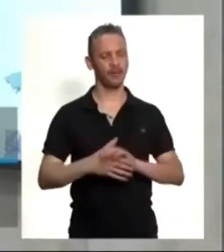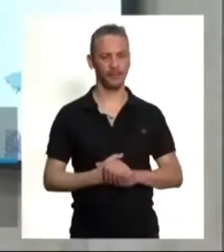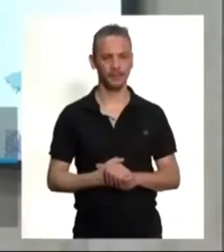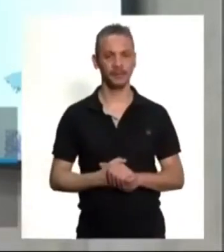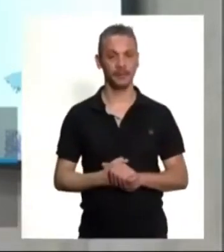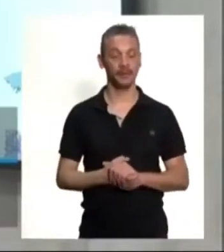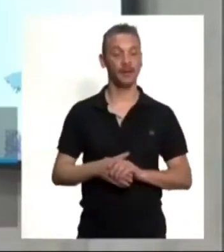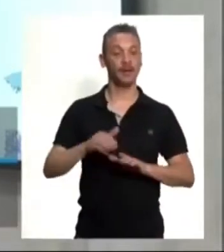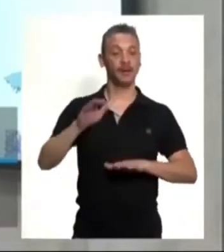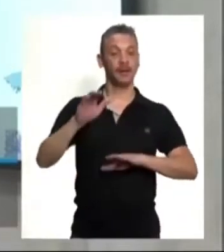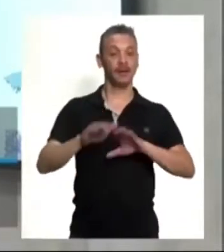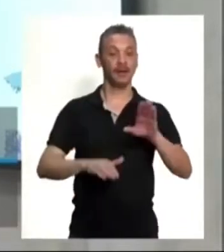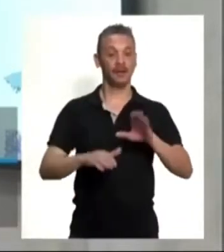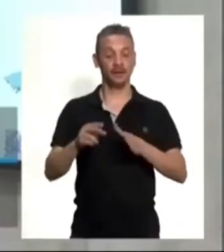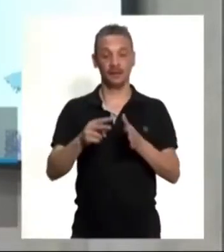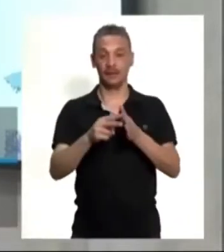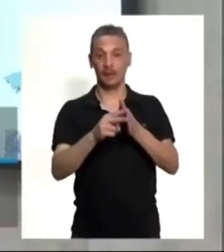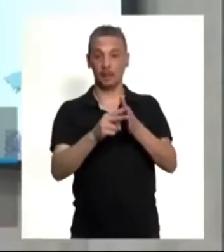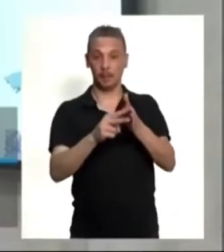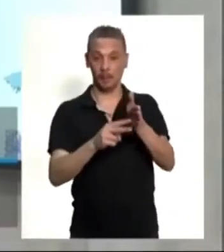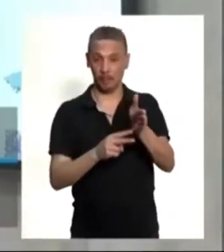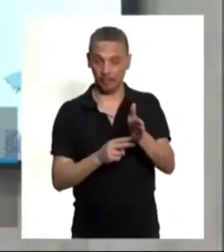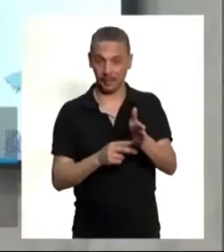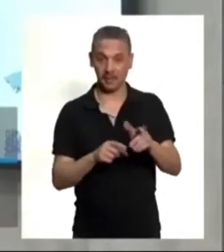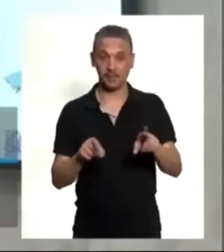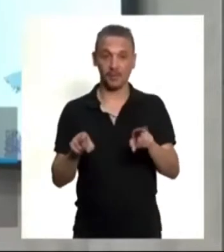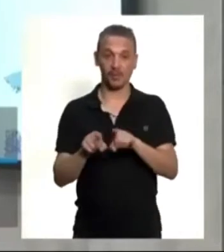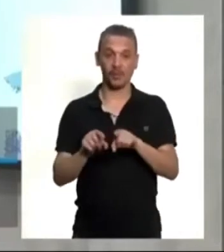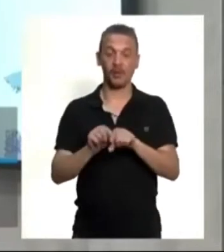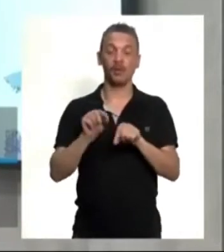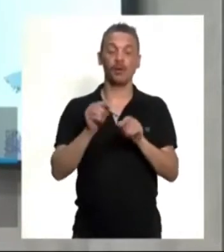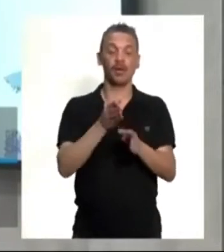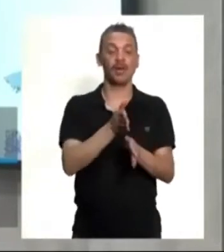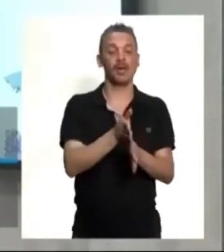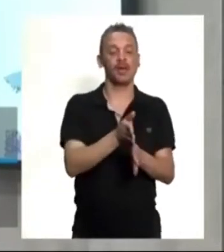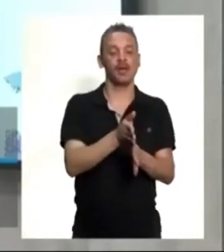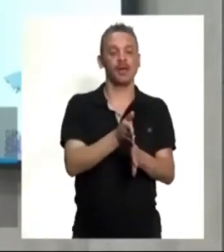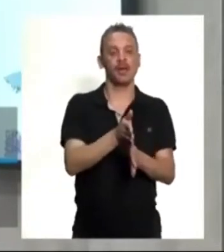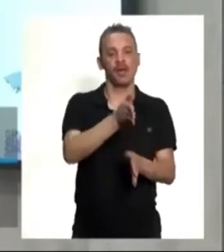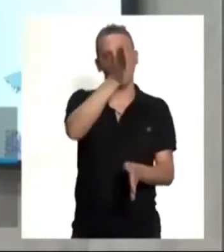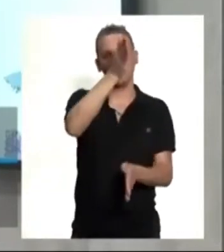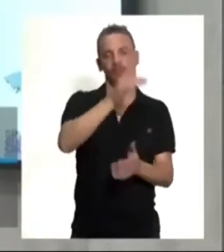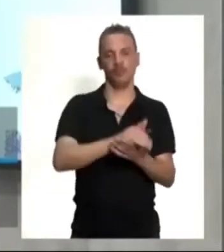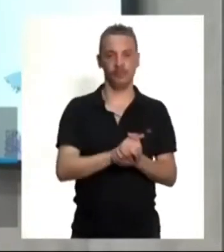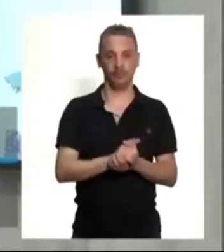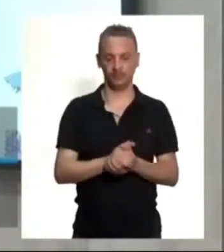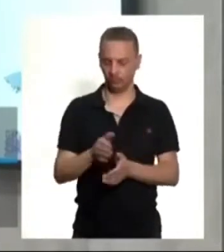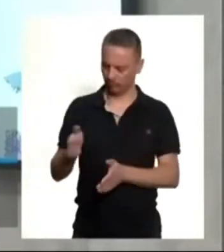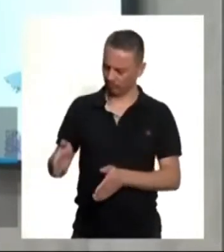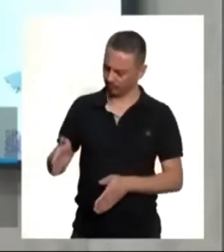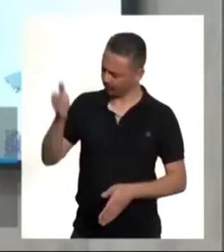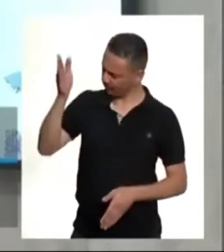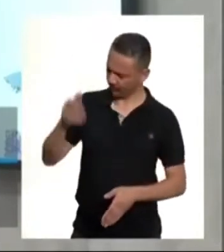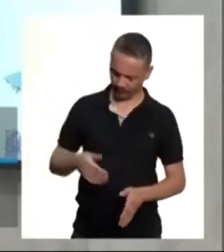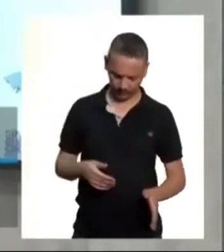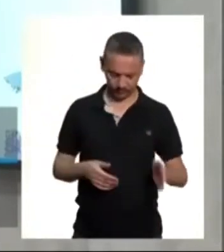das vezes, os prismas que aparecem são prismas retos. As faces laterais